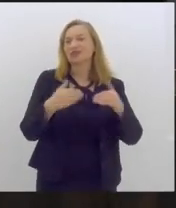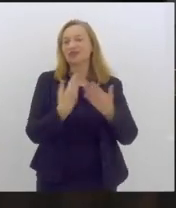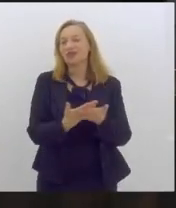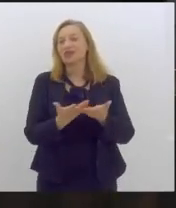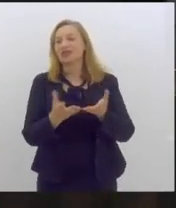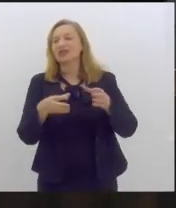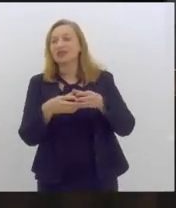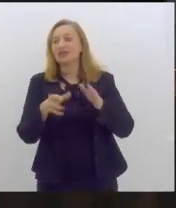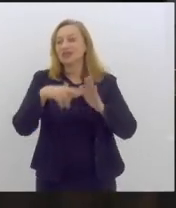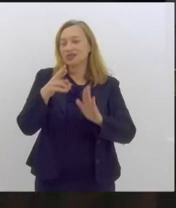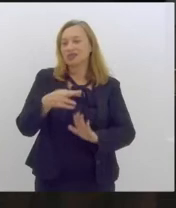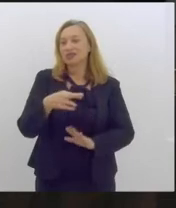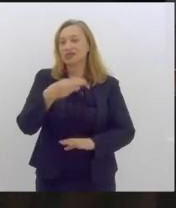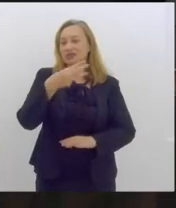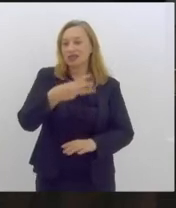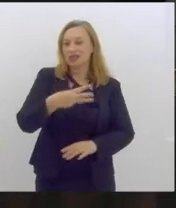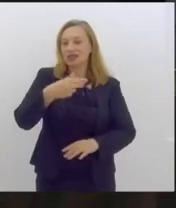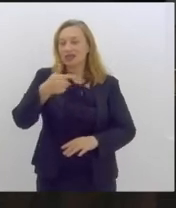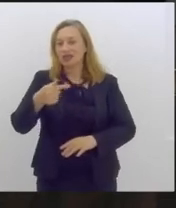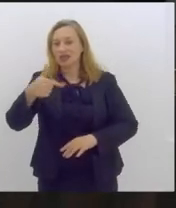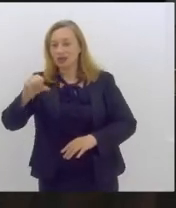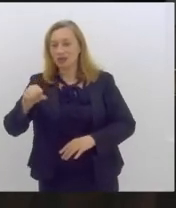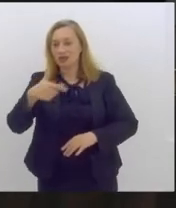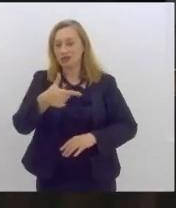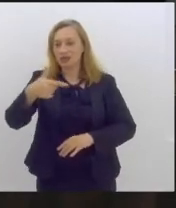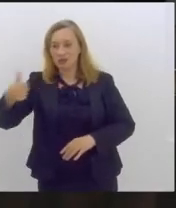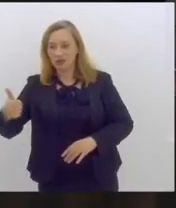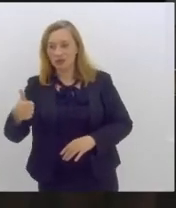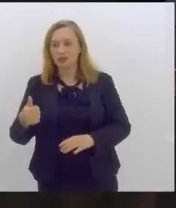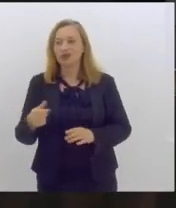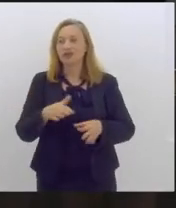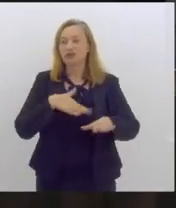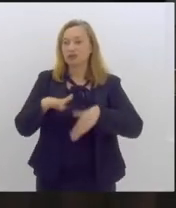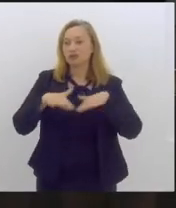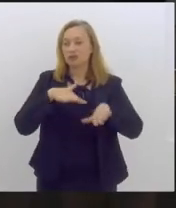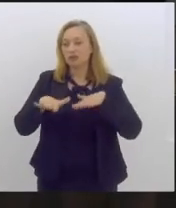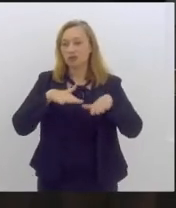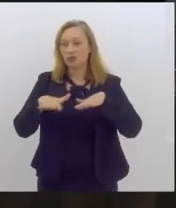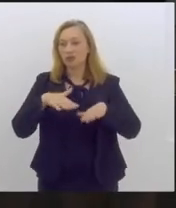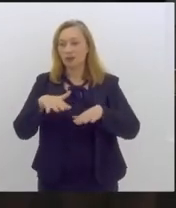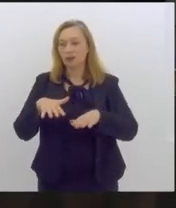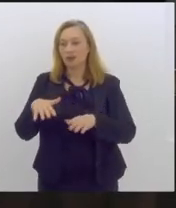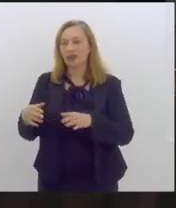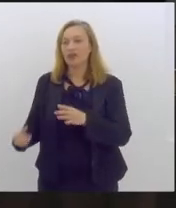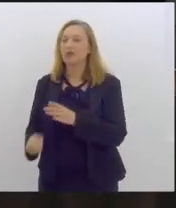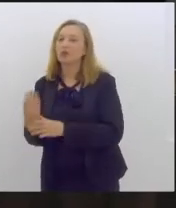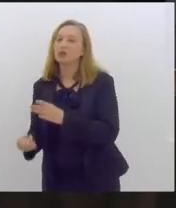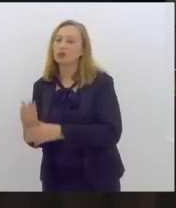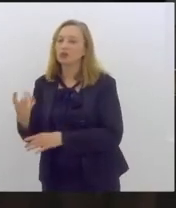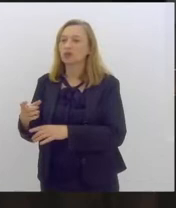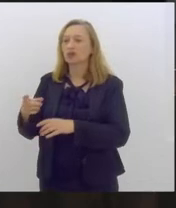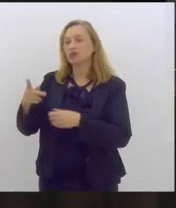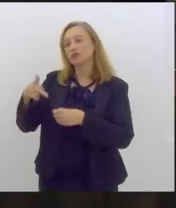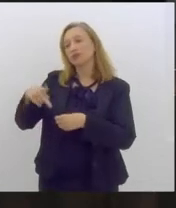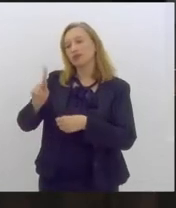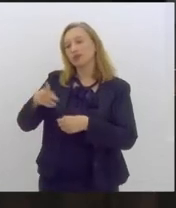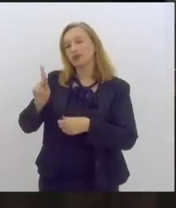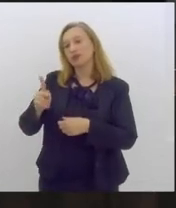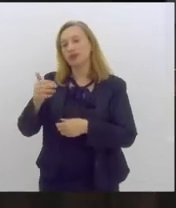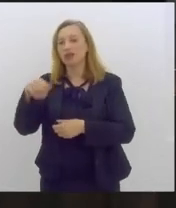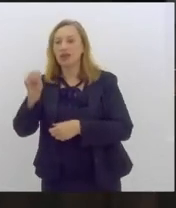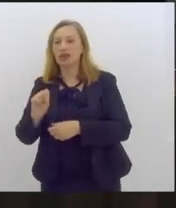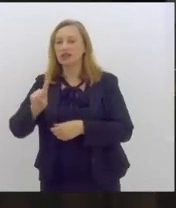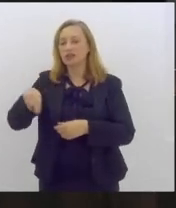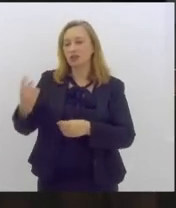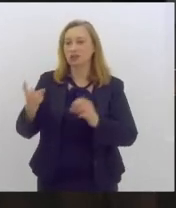resolução 3721 institui o programa Estadual de fomento e desenvolvimento das áreas produtoras de petróleo e gás pro Petro e